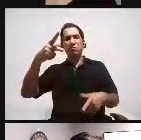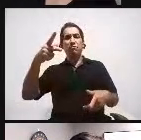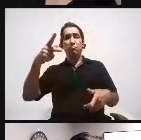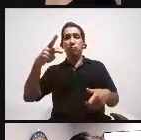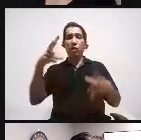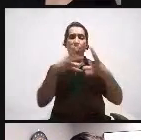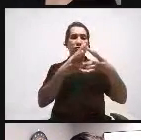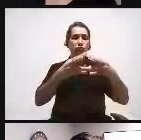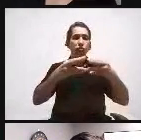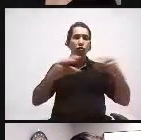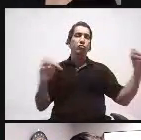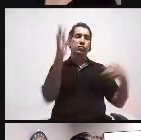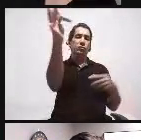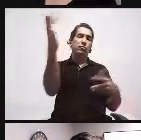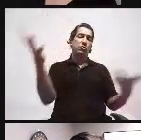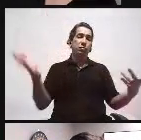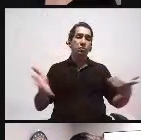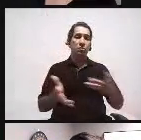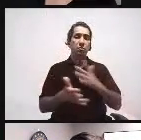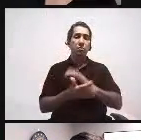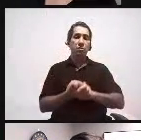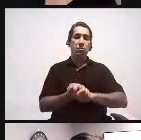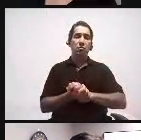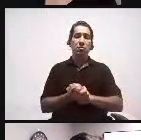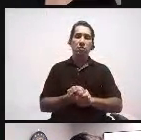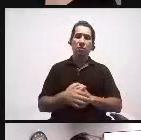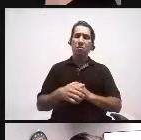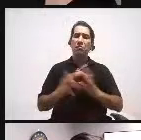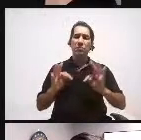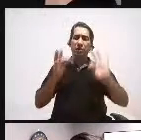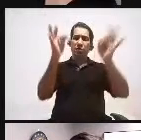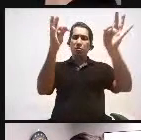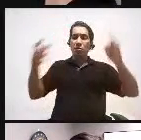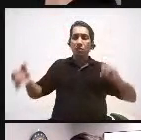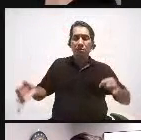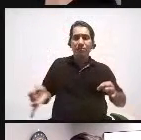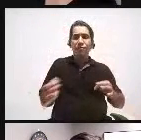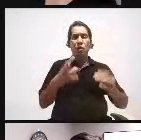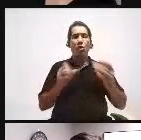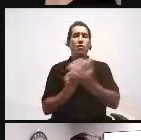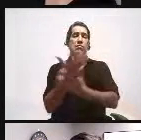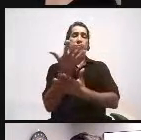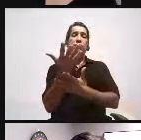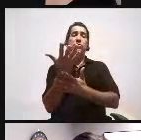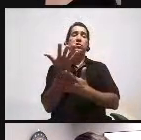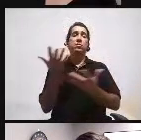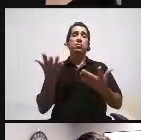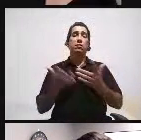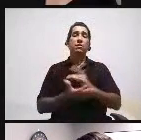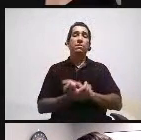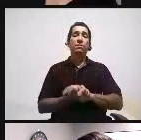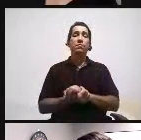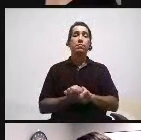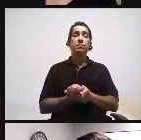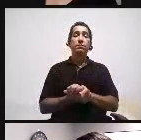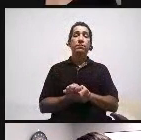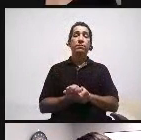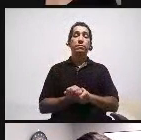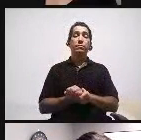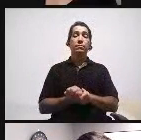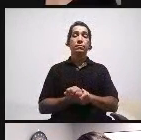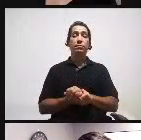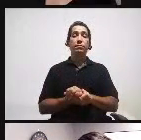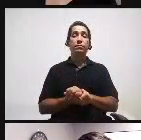vão desaparecer, vai existir uma nova tecnologia para permitir, digamos assim, a conectividade.